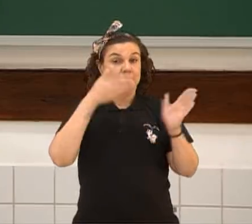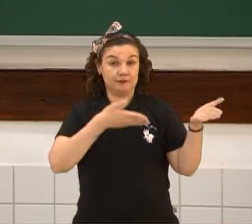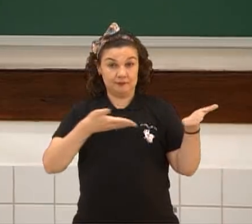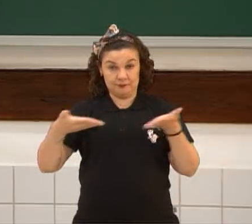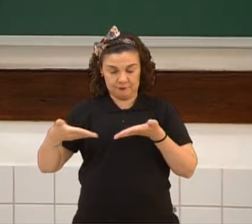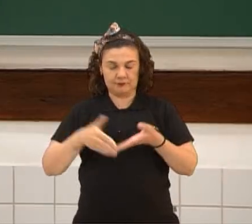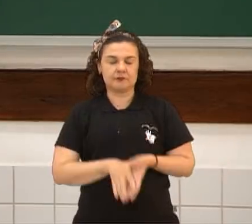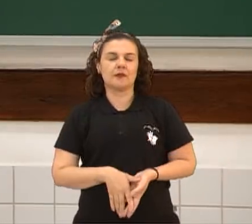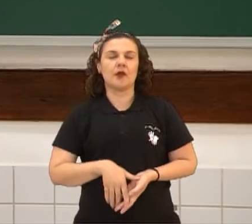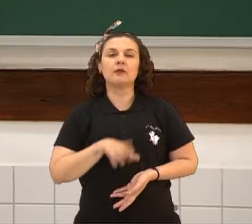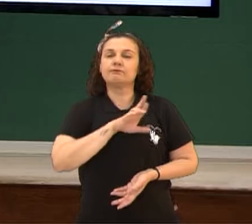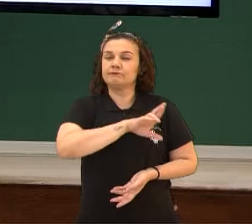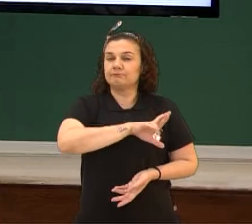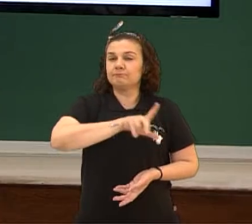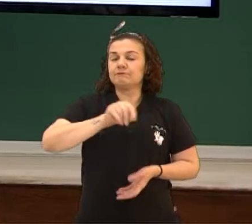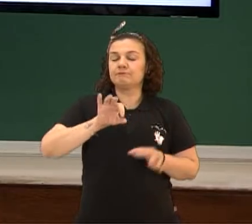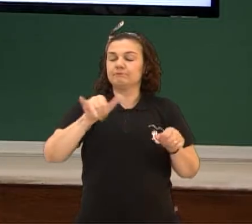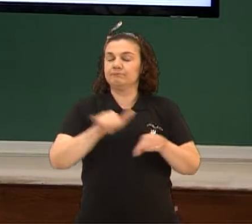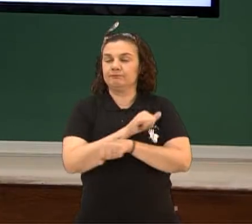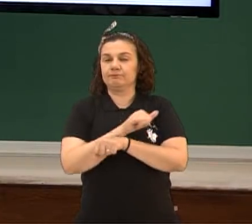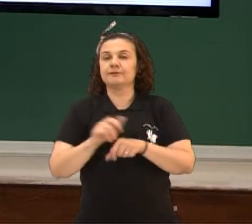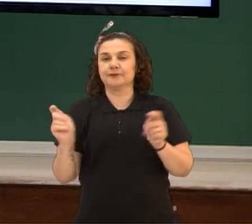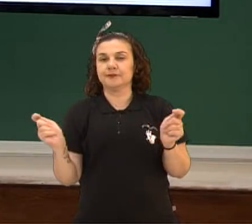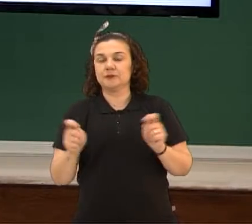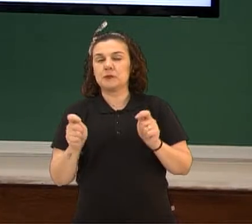né? Então, são vários recursos, vários